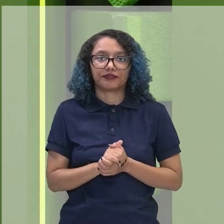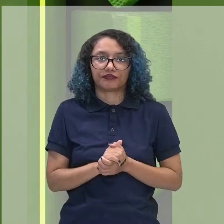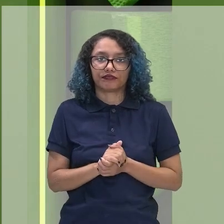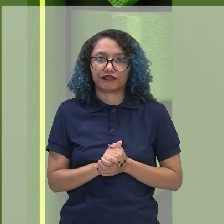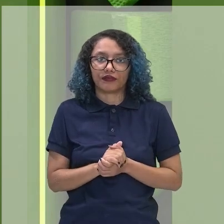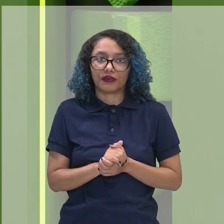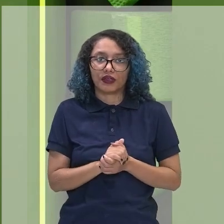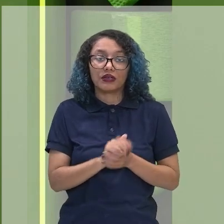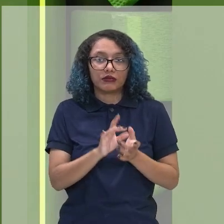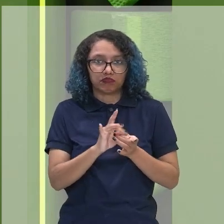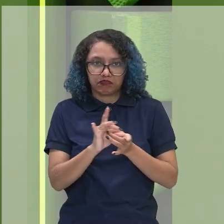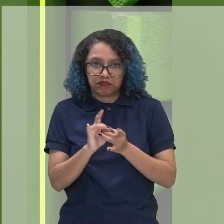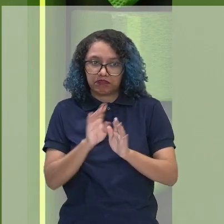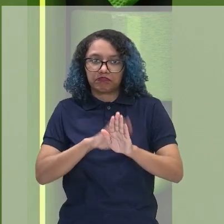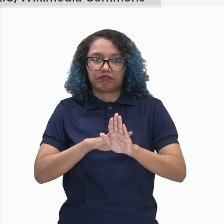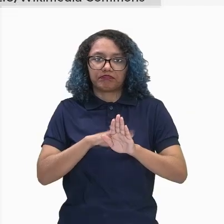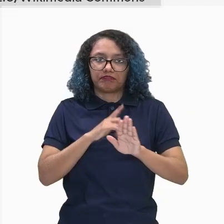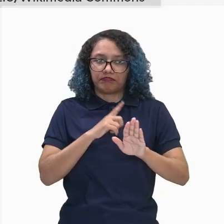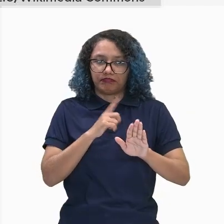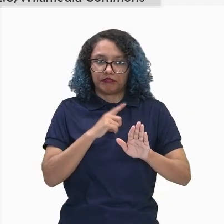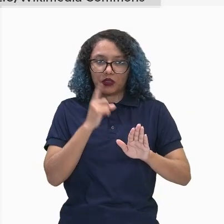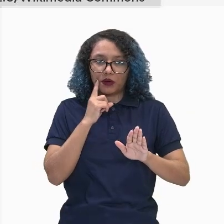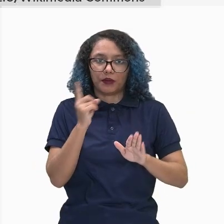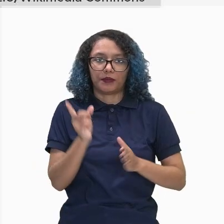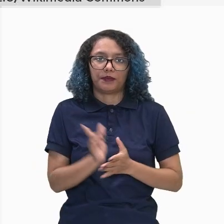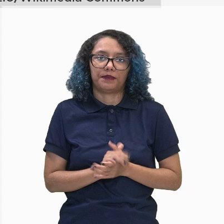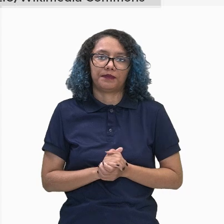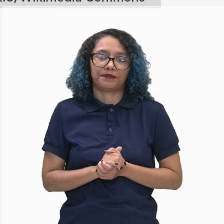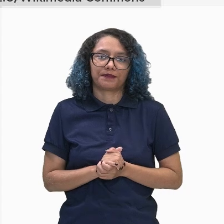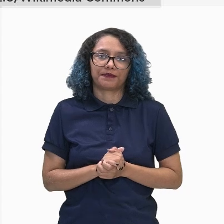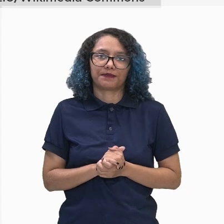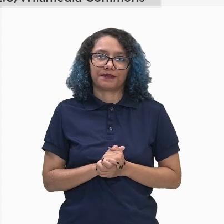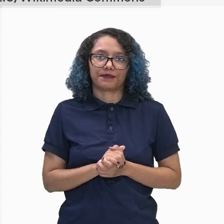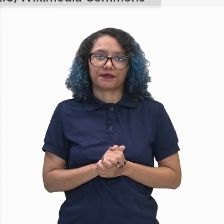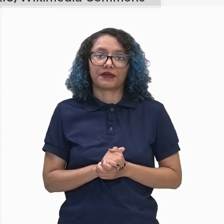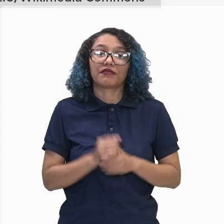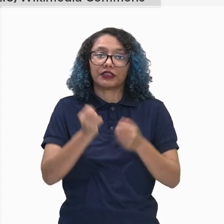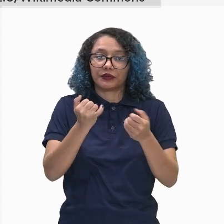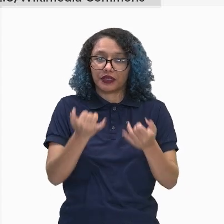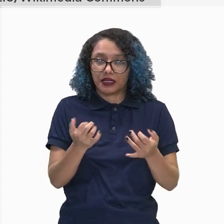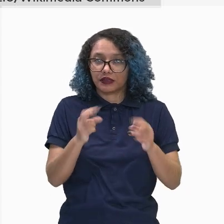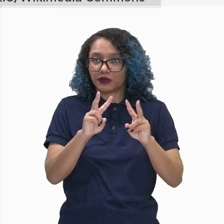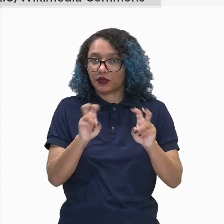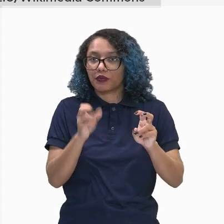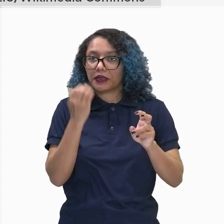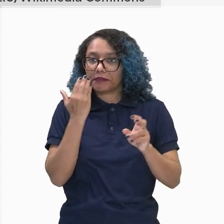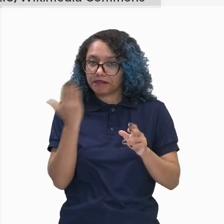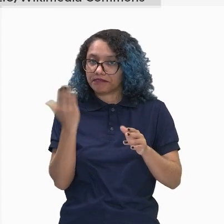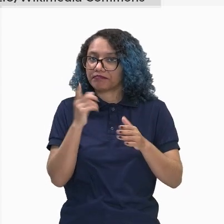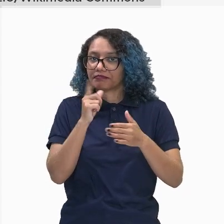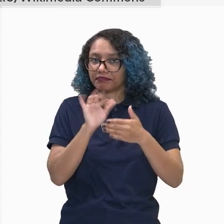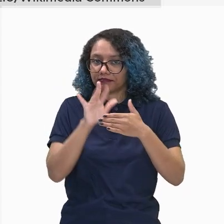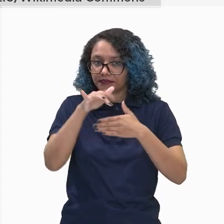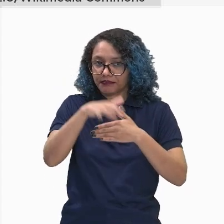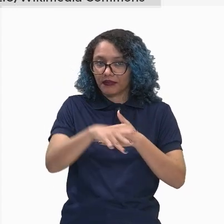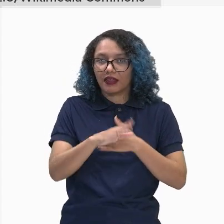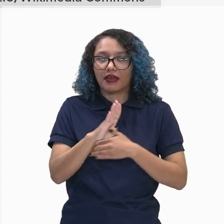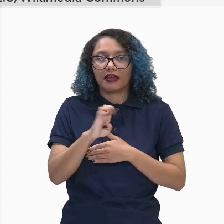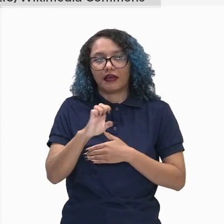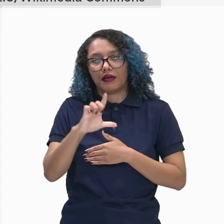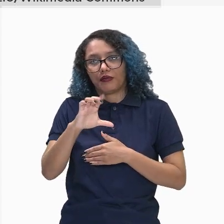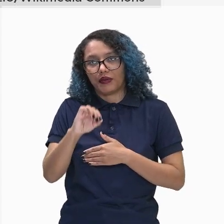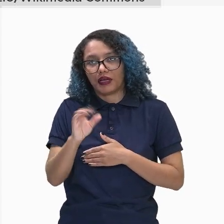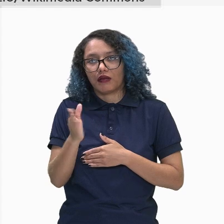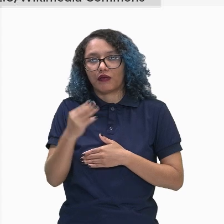trás delas, tá? Então vamos observar. Então a gente vai falar um pouco sobre a usina hidrelétrica de Belo Monte, que está localizada